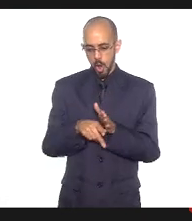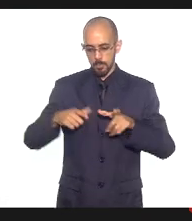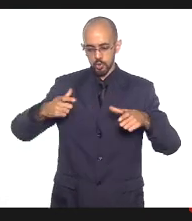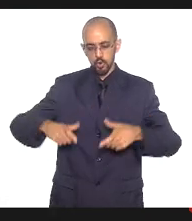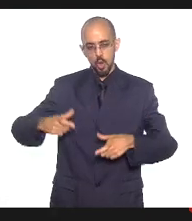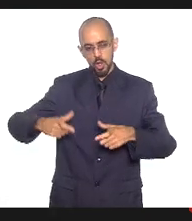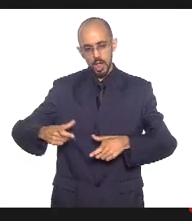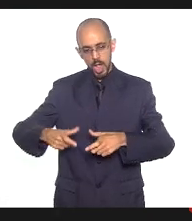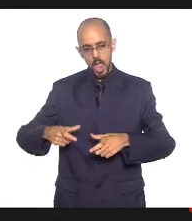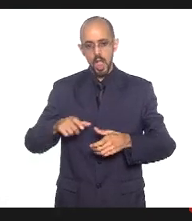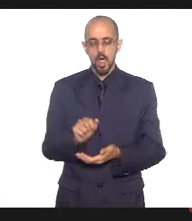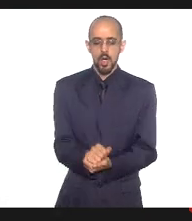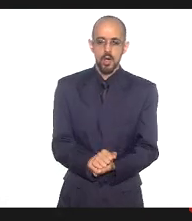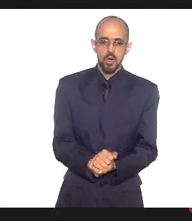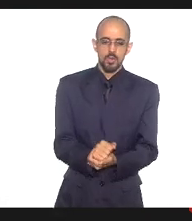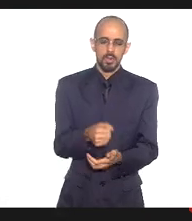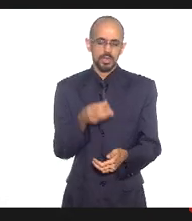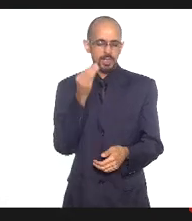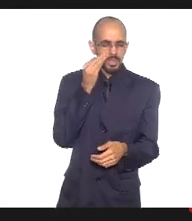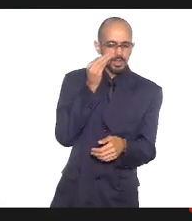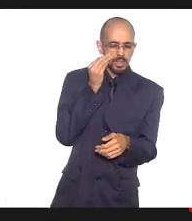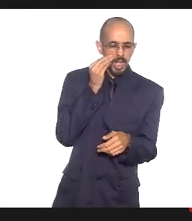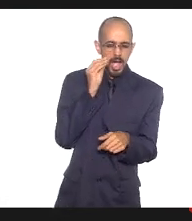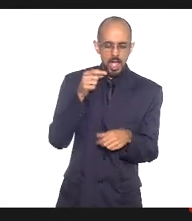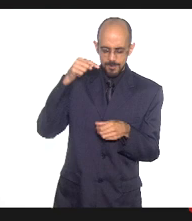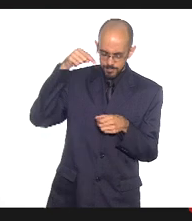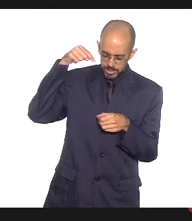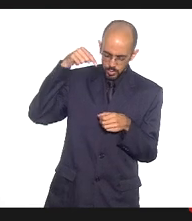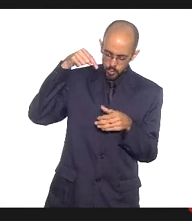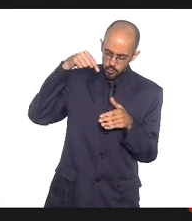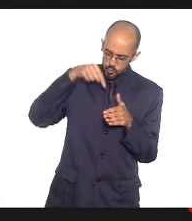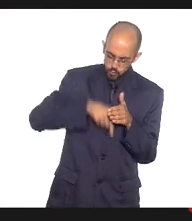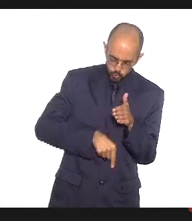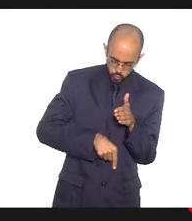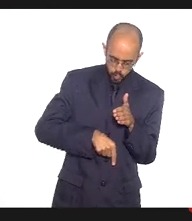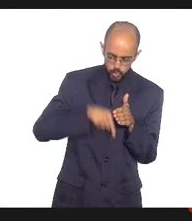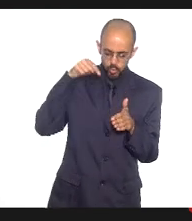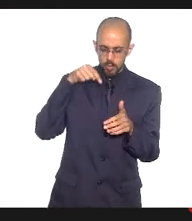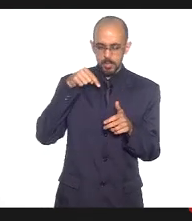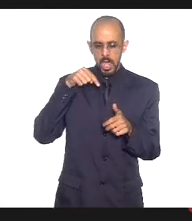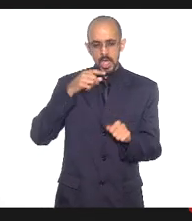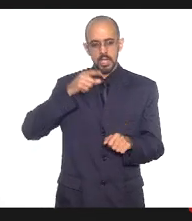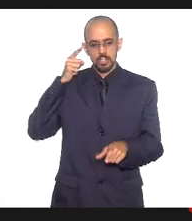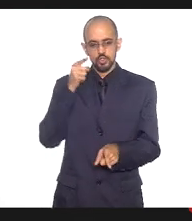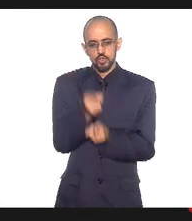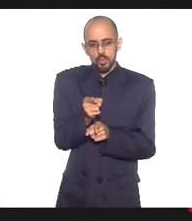locais para se tentar perfurar para um poço, para se descobrir um